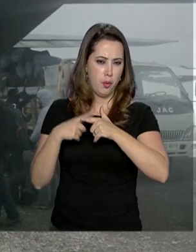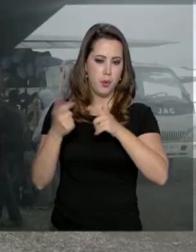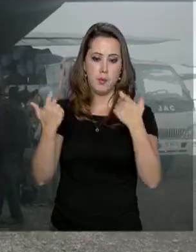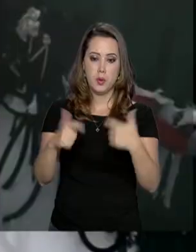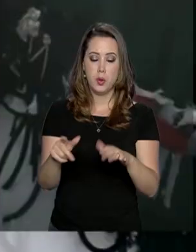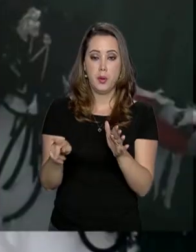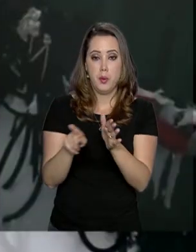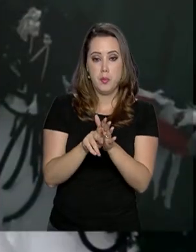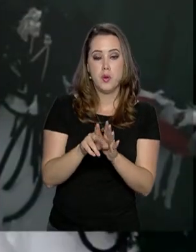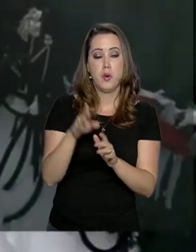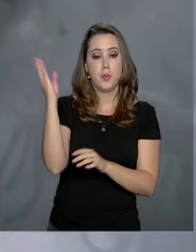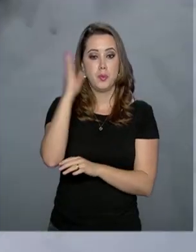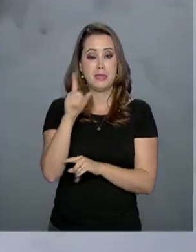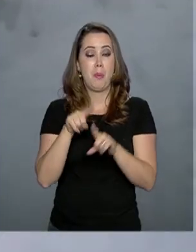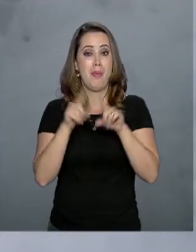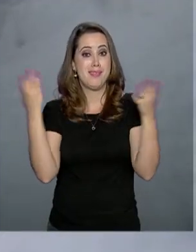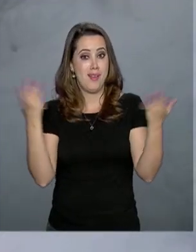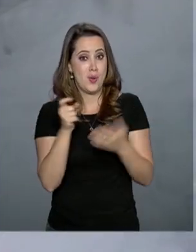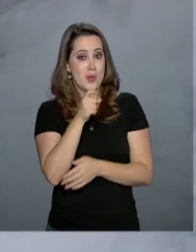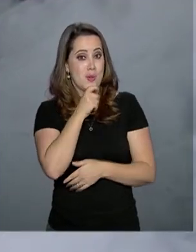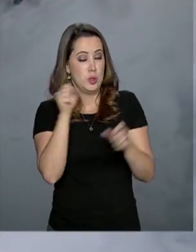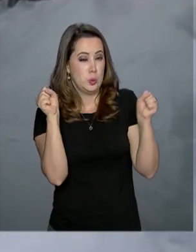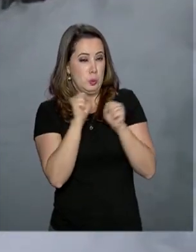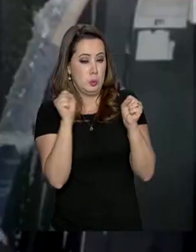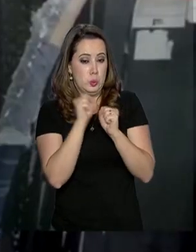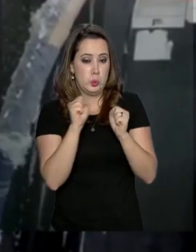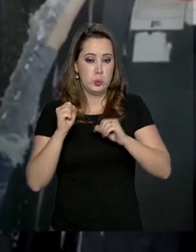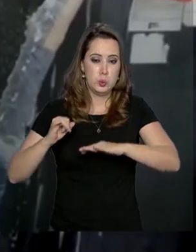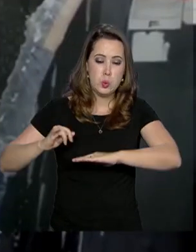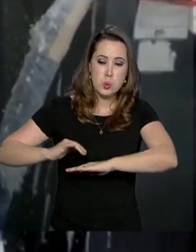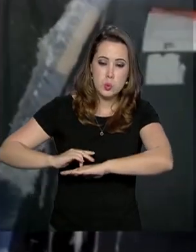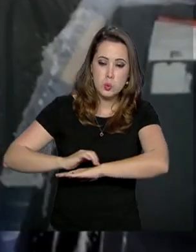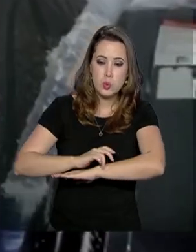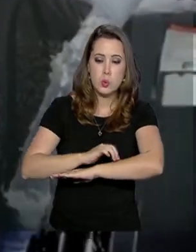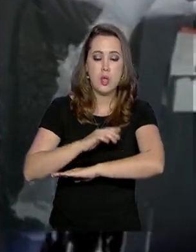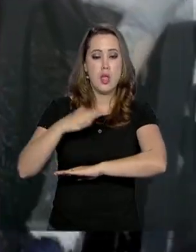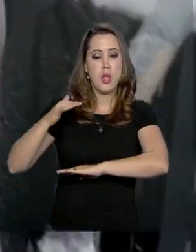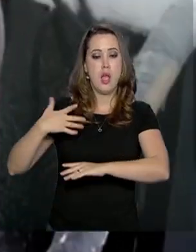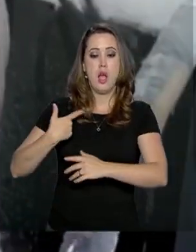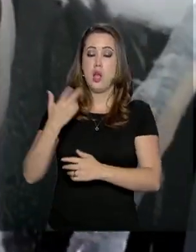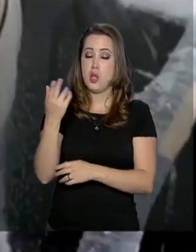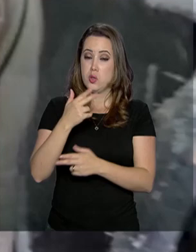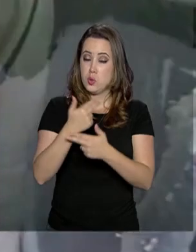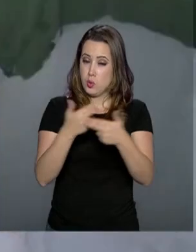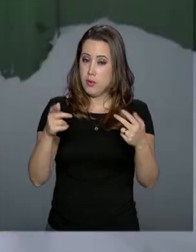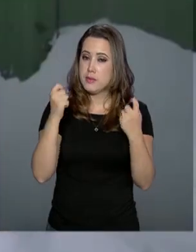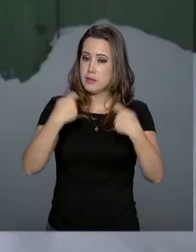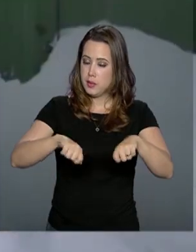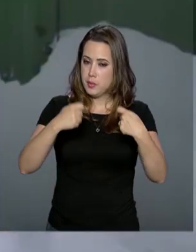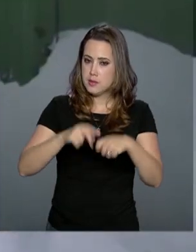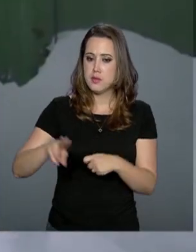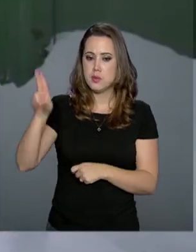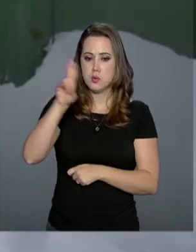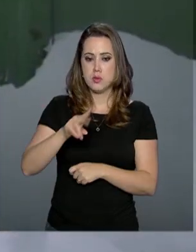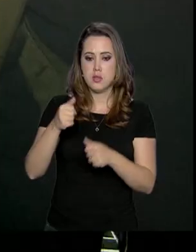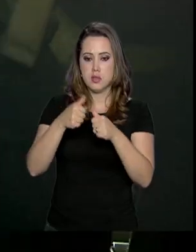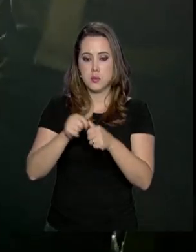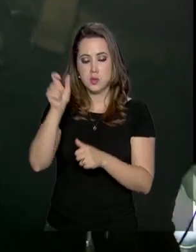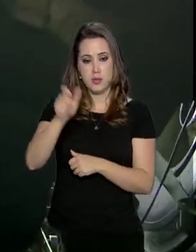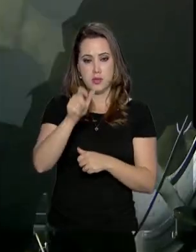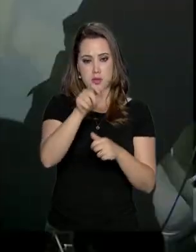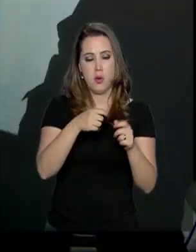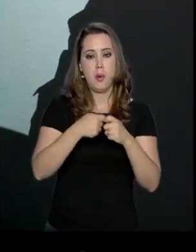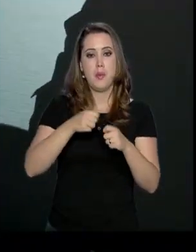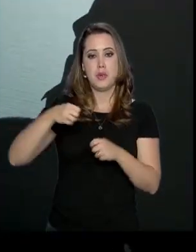Brasileira. Mas no inverno, os equipamentos e mantimentos necessários para a sobrevivência da equipe que fica na estação